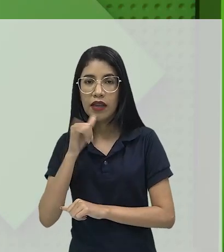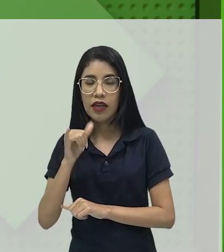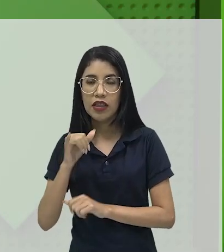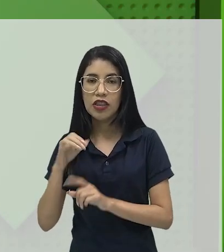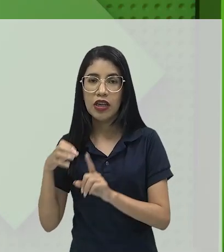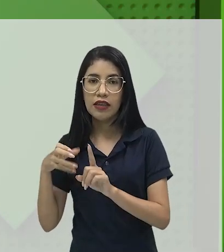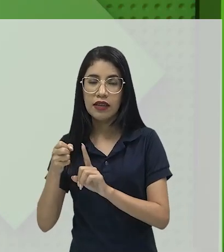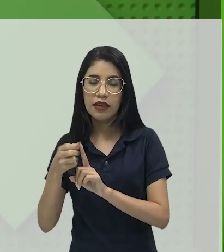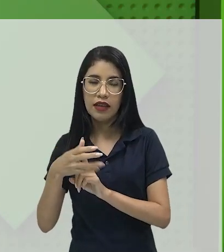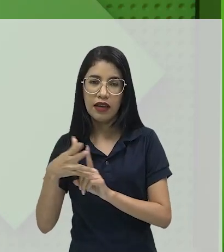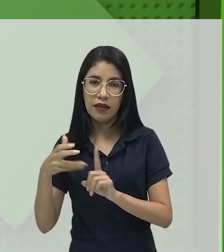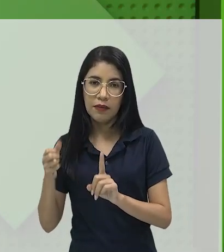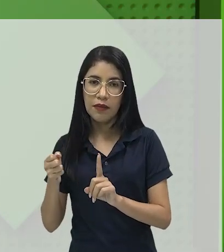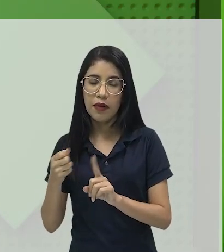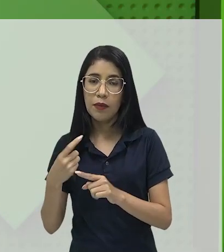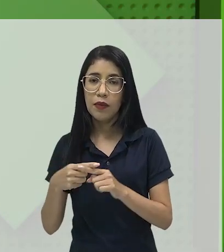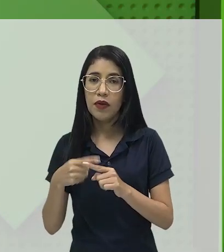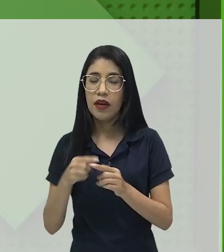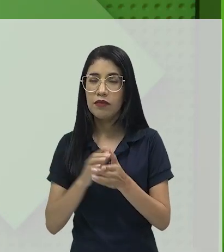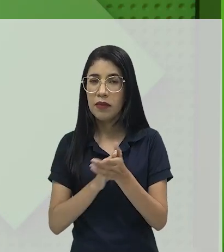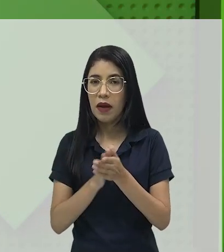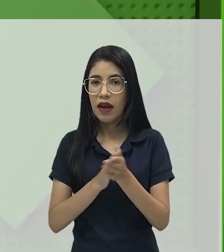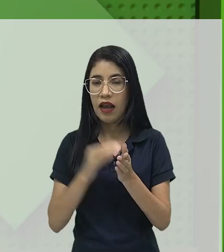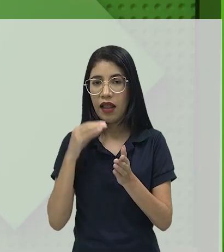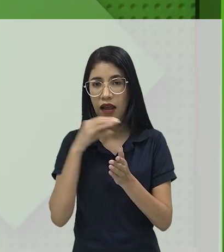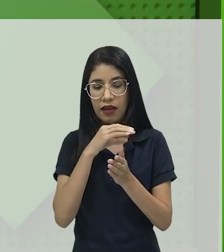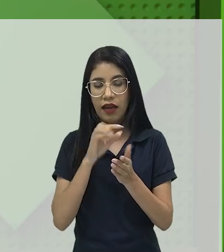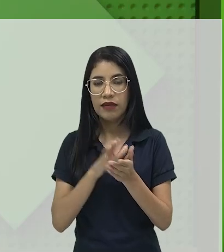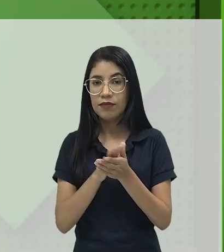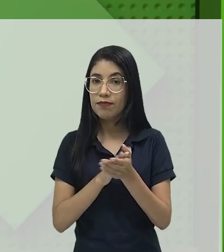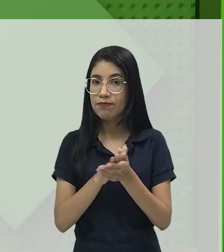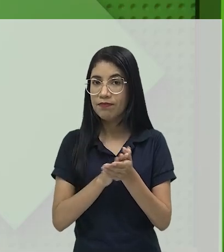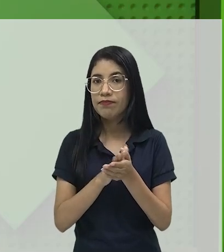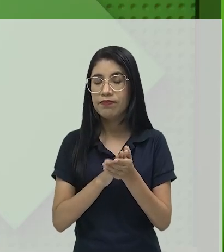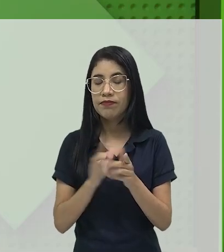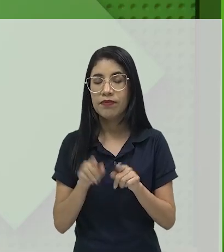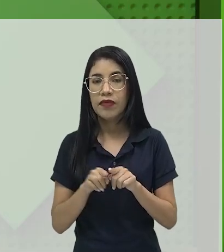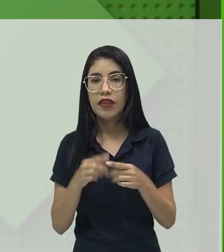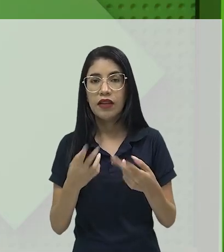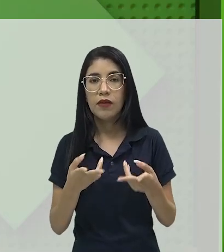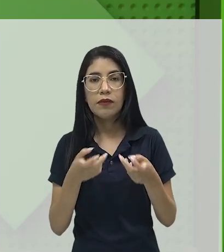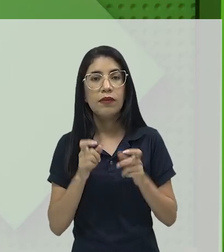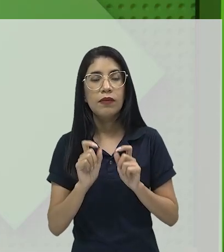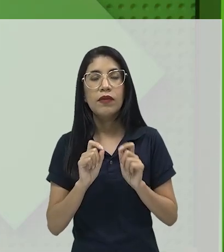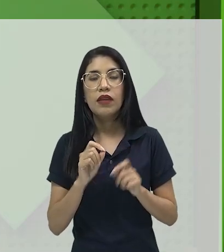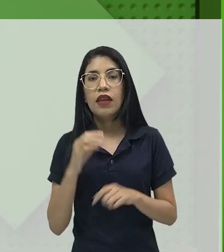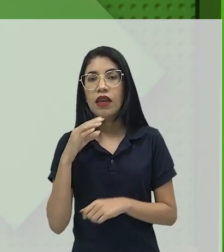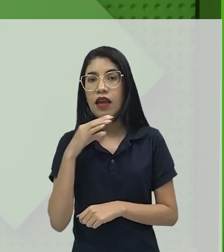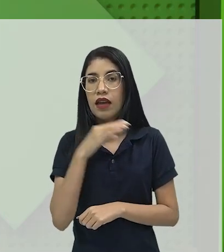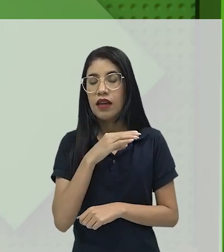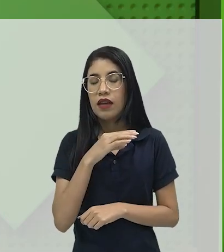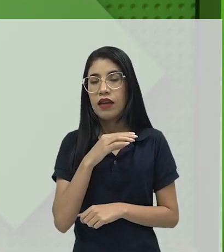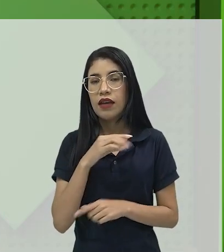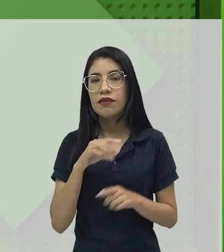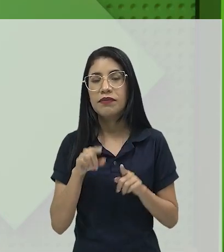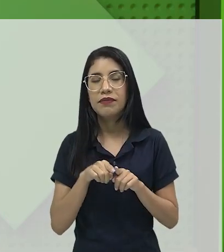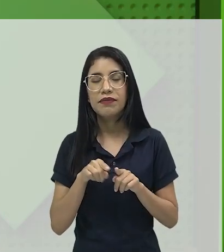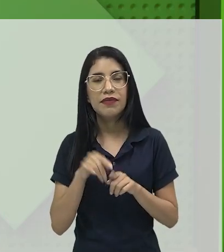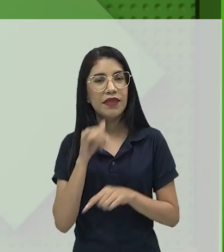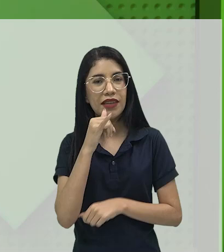final o que a gente vai ter? O aquecimento de nossas mãos, Então, percebam que essa energia, ela